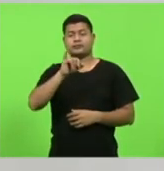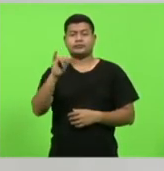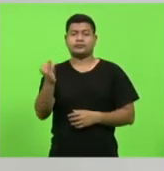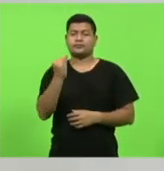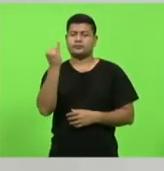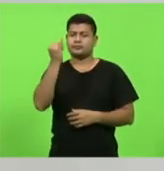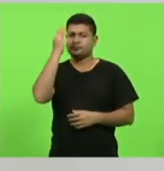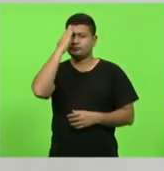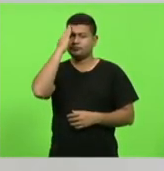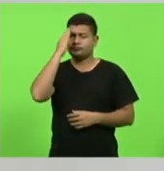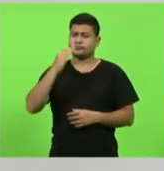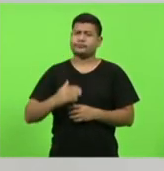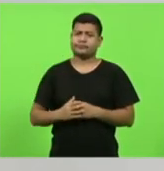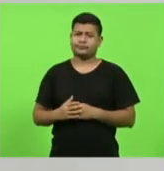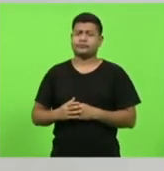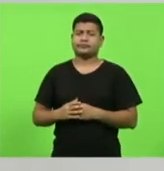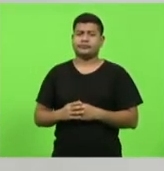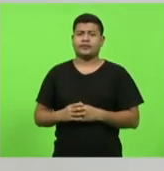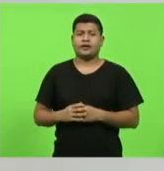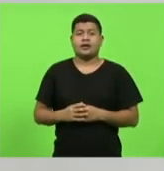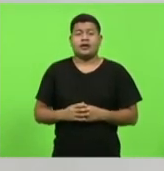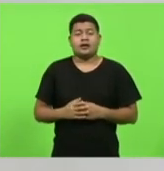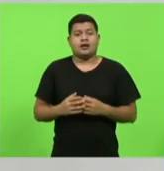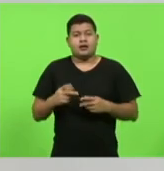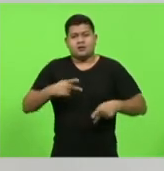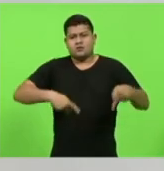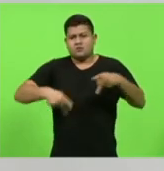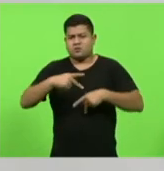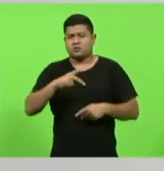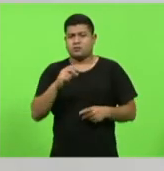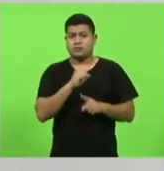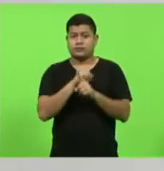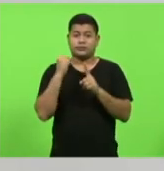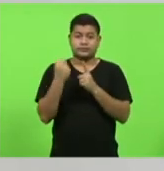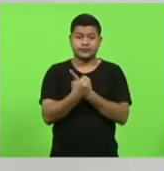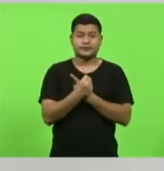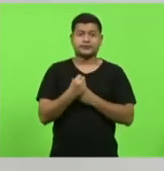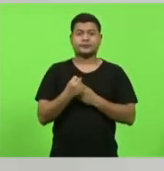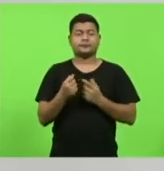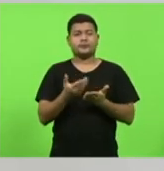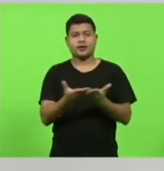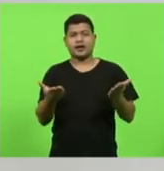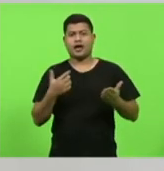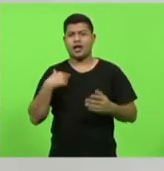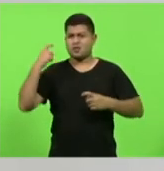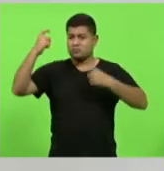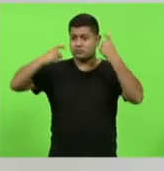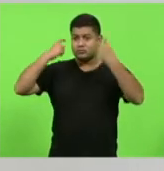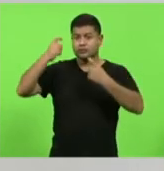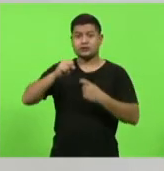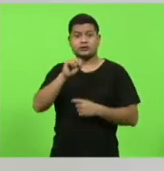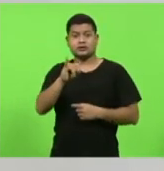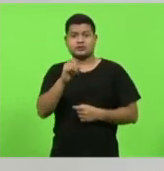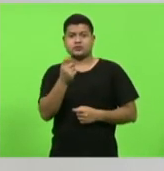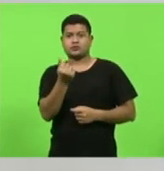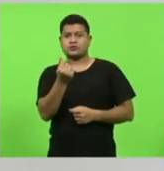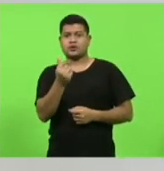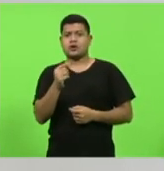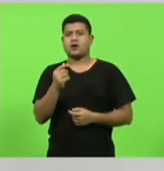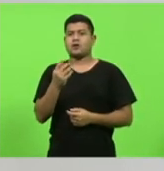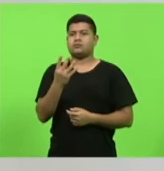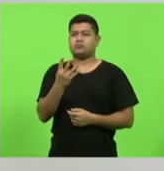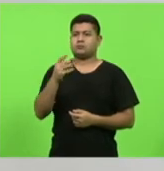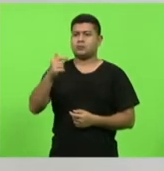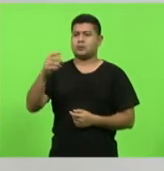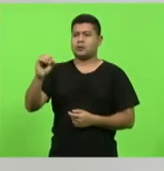O povo catarinense, né, a sociedade de forma geral, não está preocupada se o recurso da 470 vai ser um